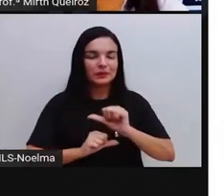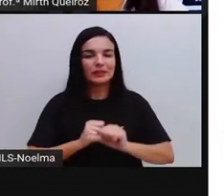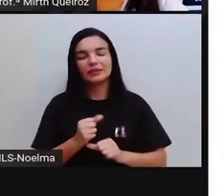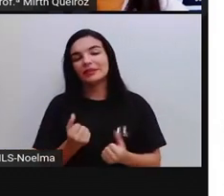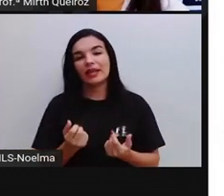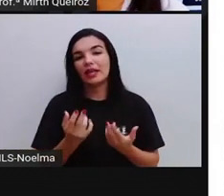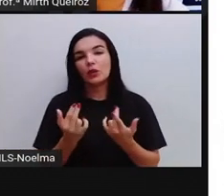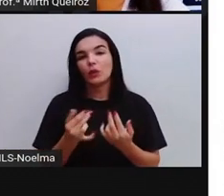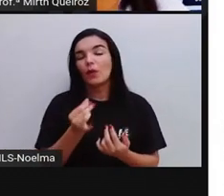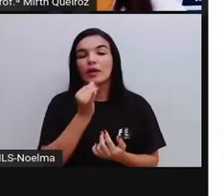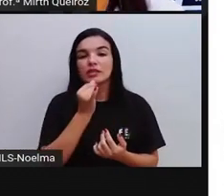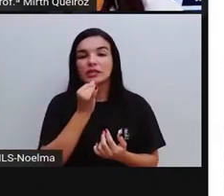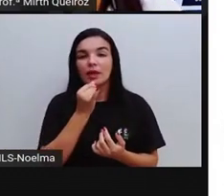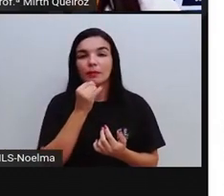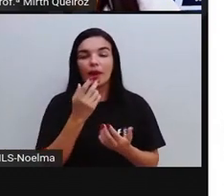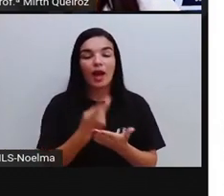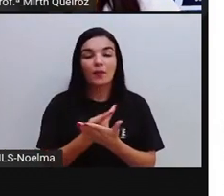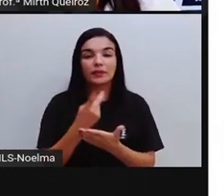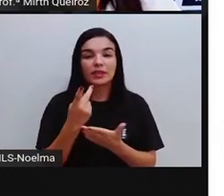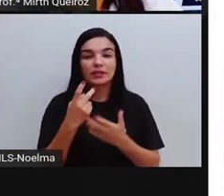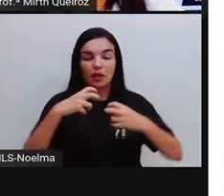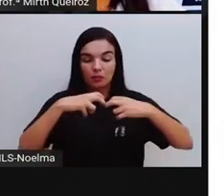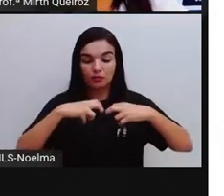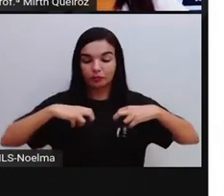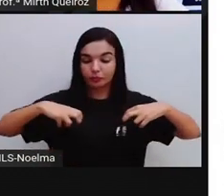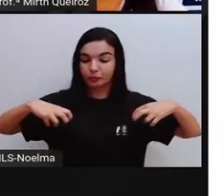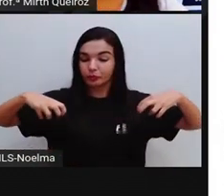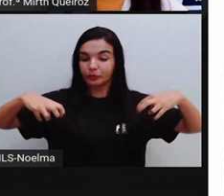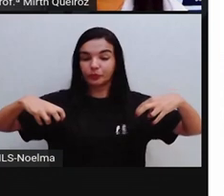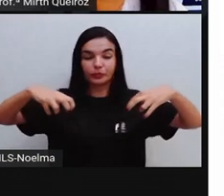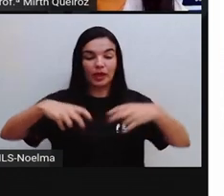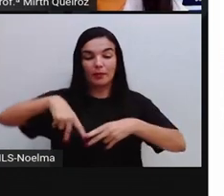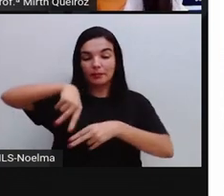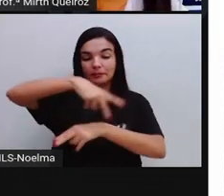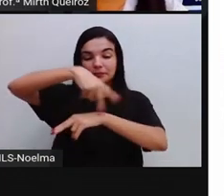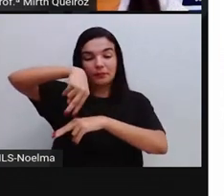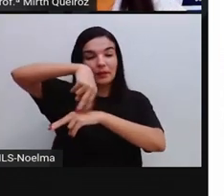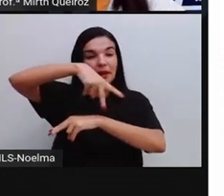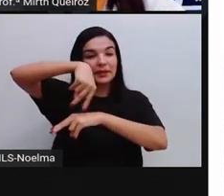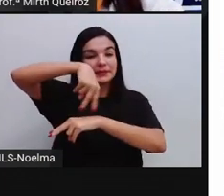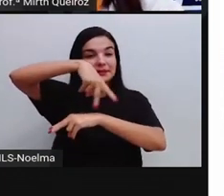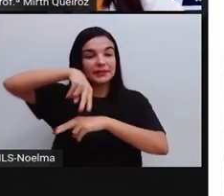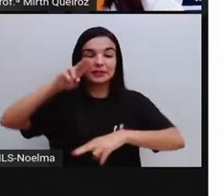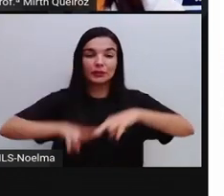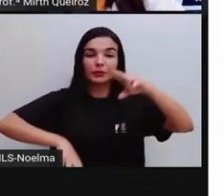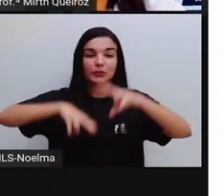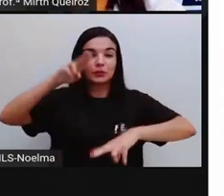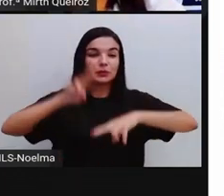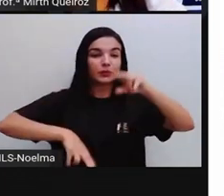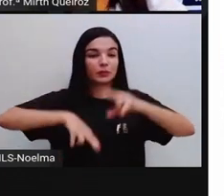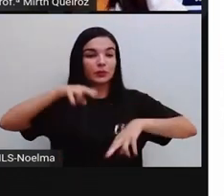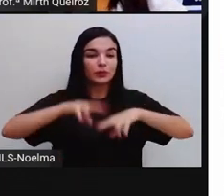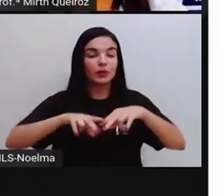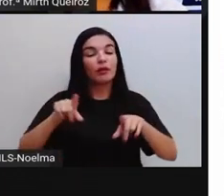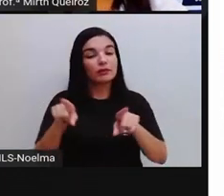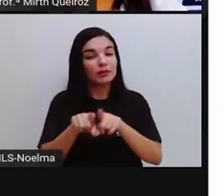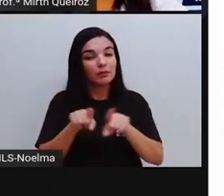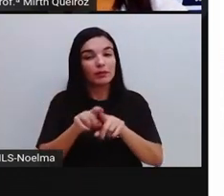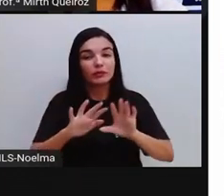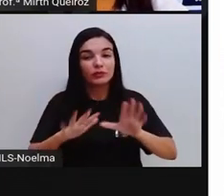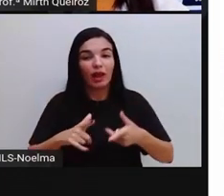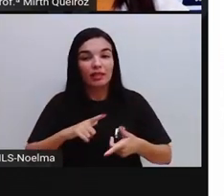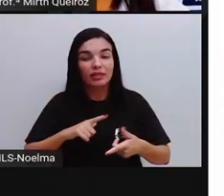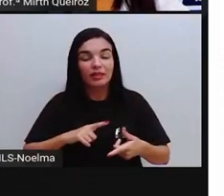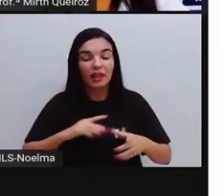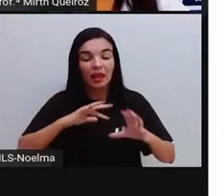por exemplo, com a quadrilha, né? Que é uma dança que veio aí de países da Europa para o Brasil, né? Que é uma dança da festa junina,